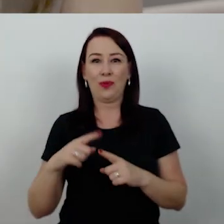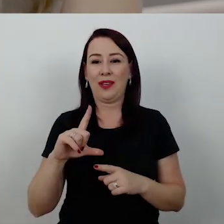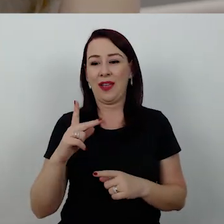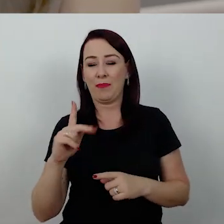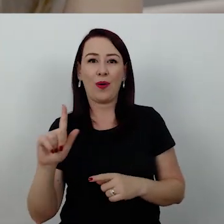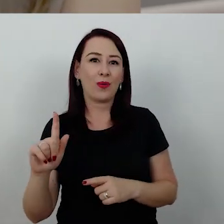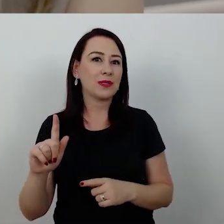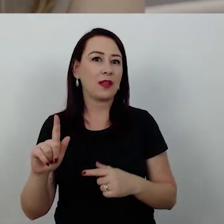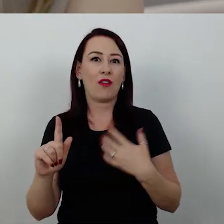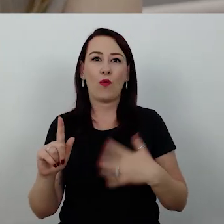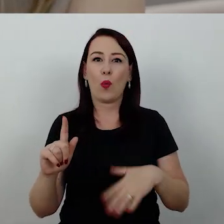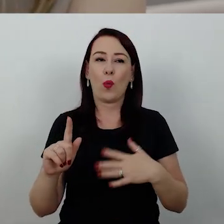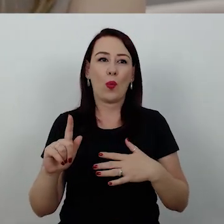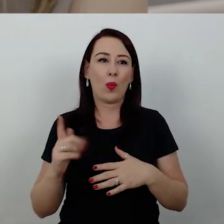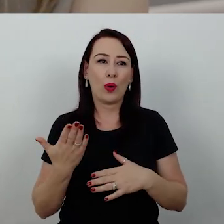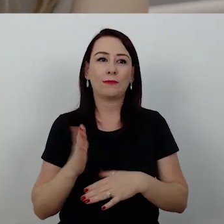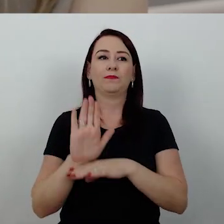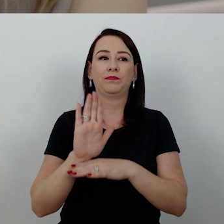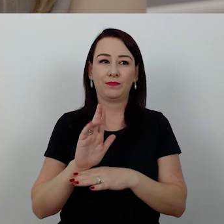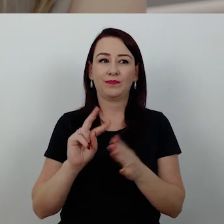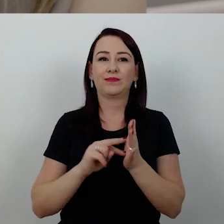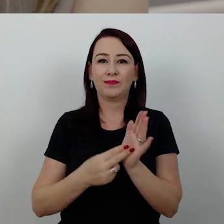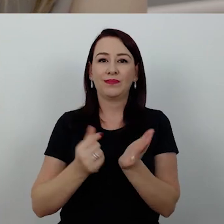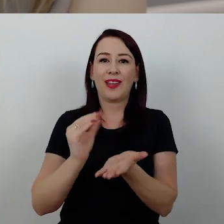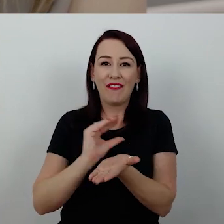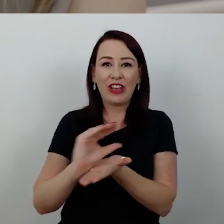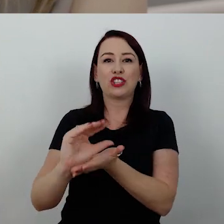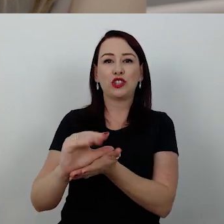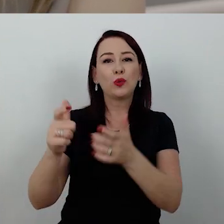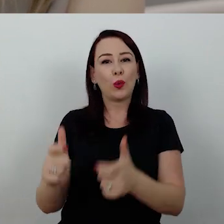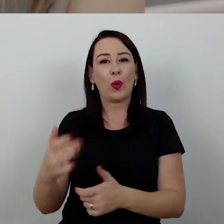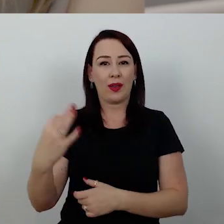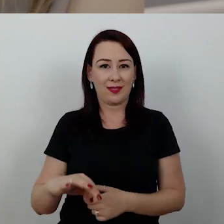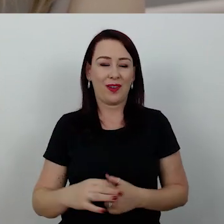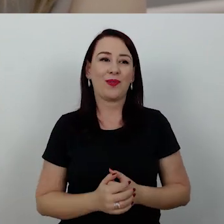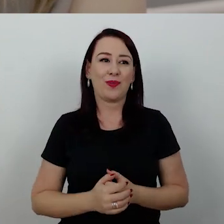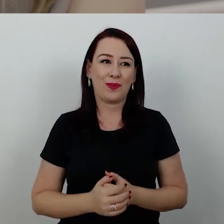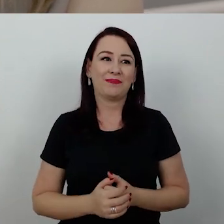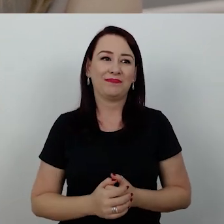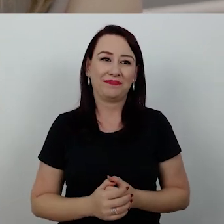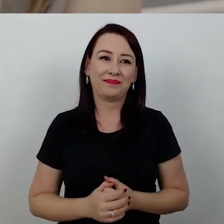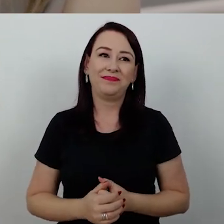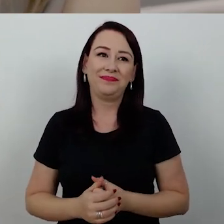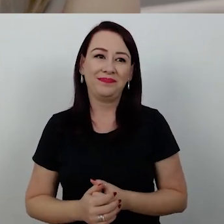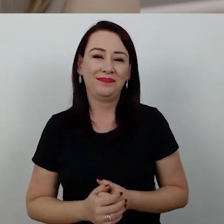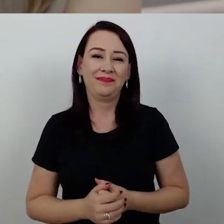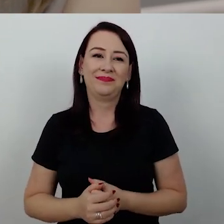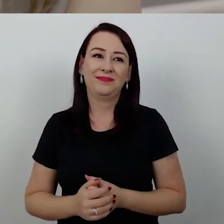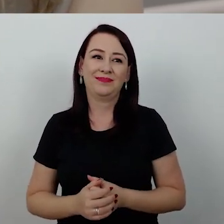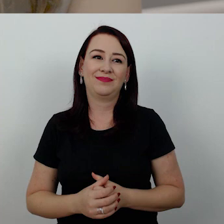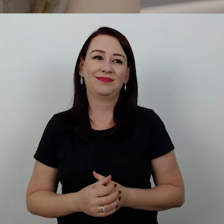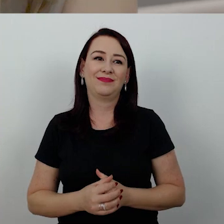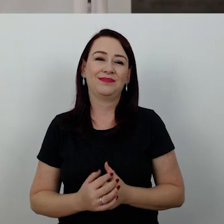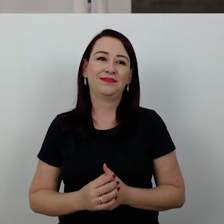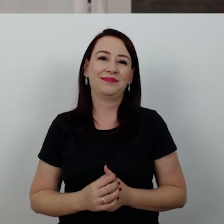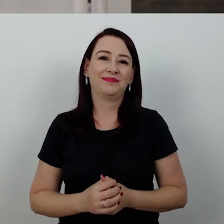ter sido investido onde ele deveria ser investido, né? Acho que é meio isso.